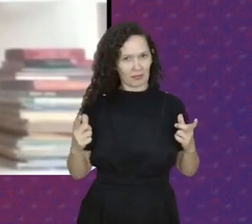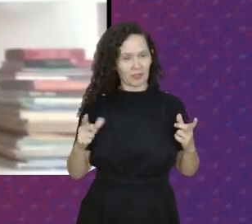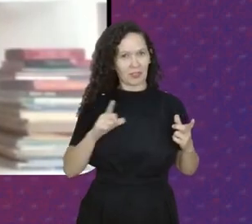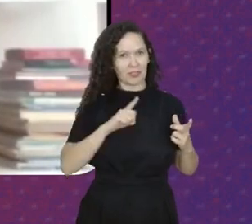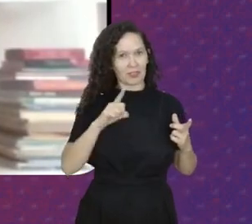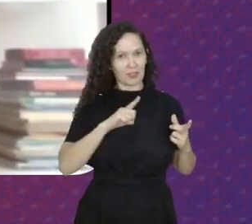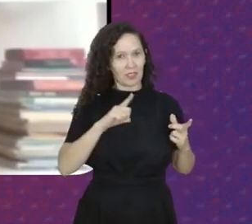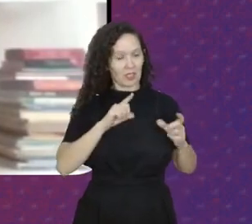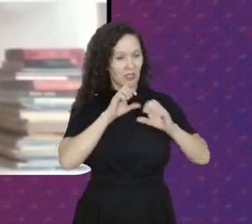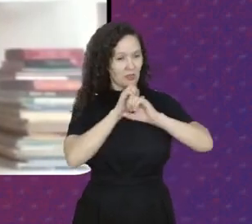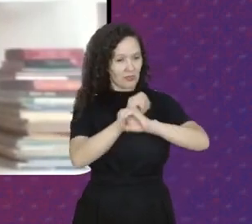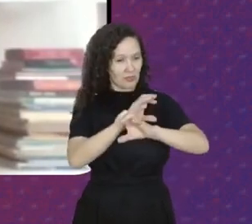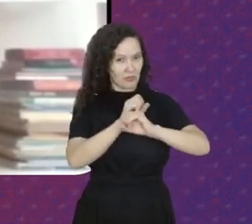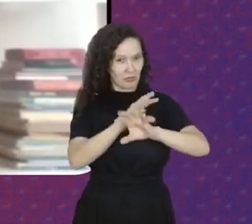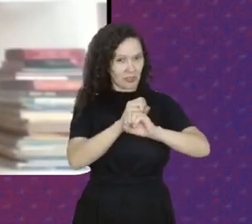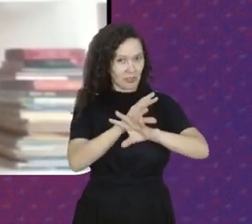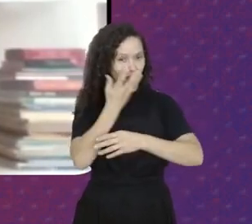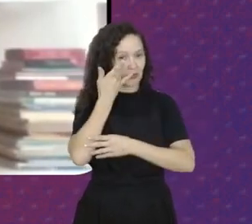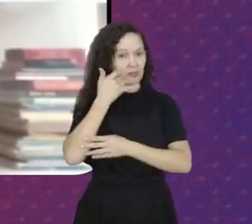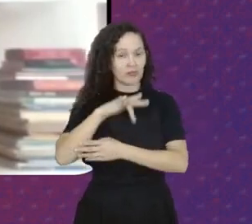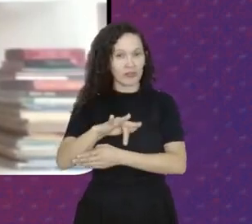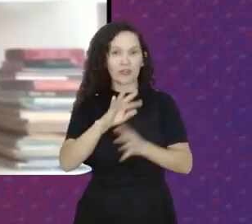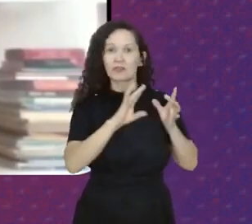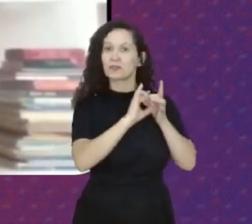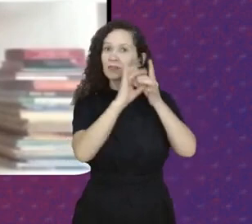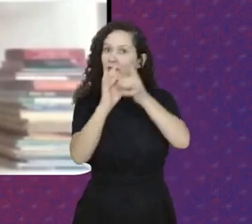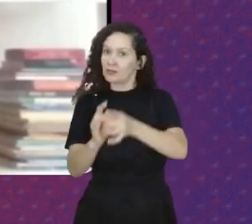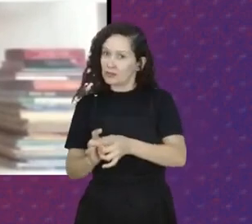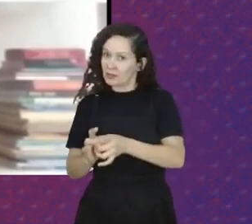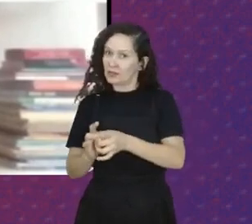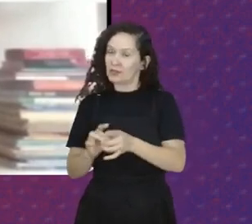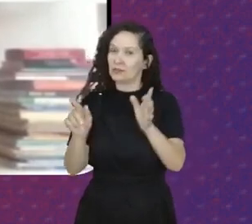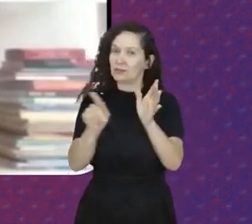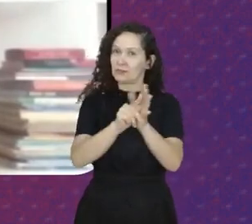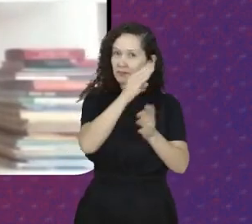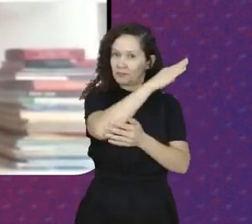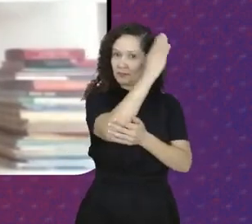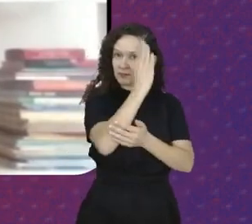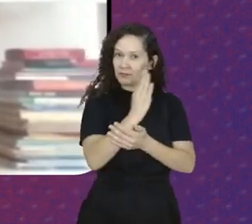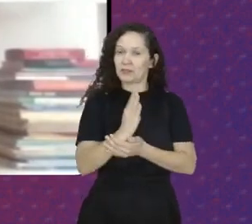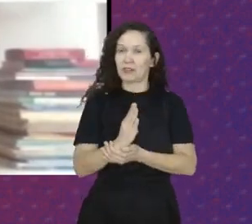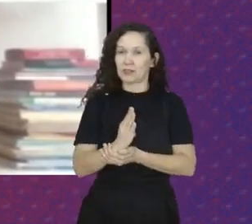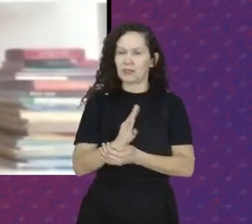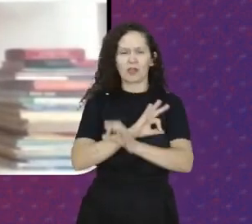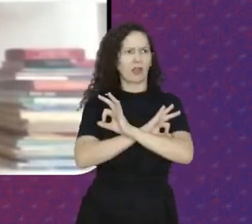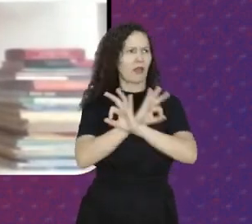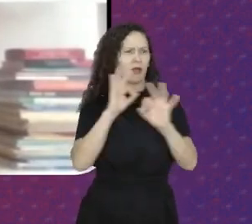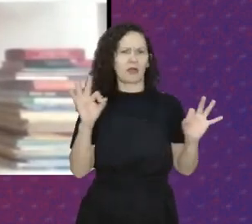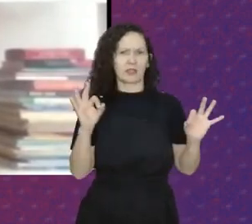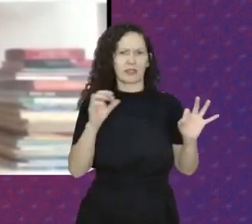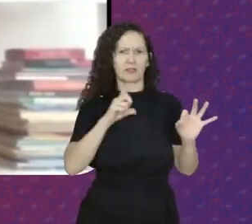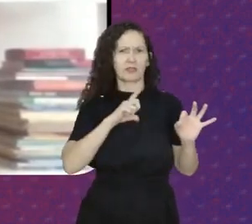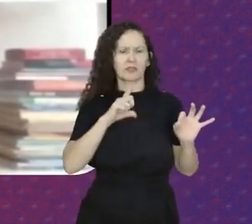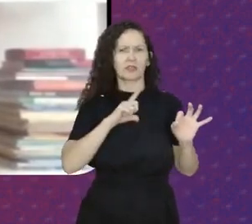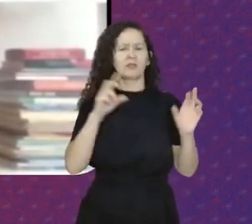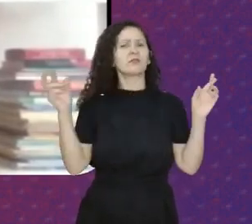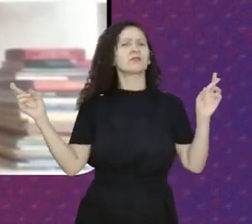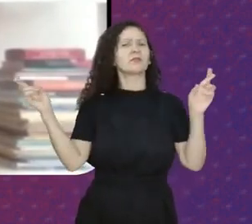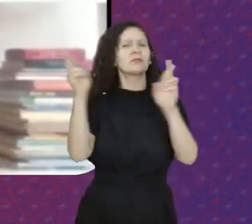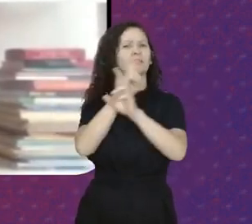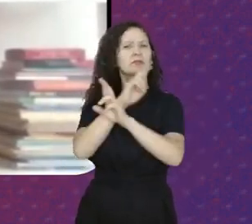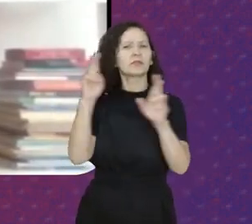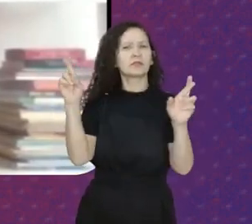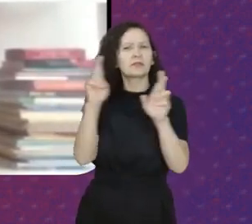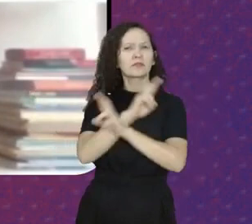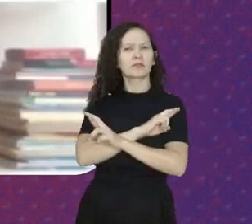oferta de educação infantil, nesse contexto demográfico propício, ele também se relaciona